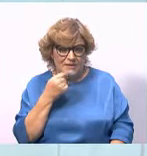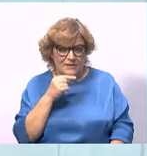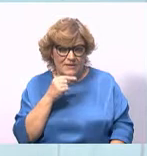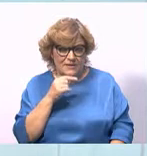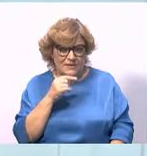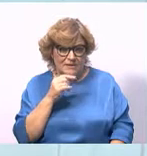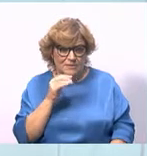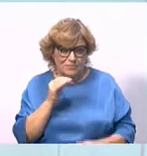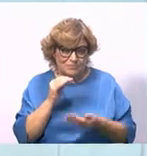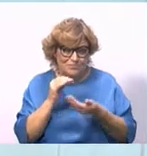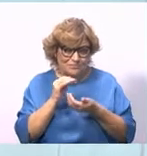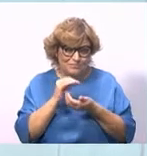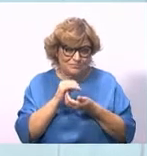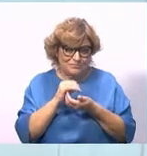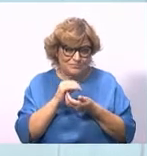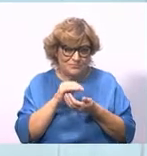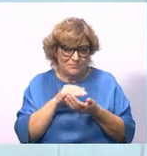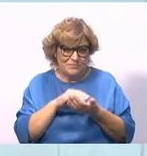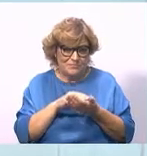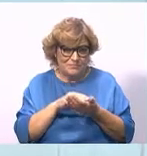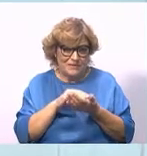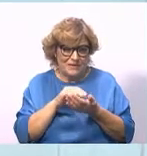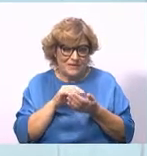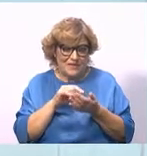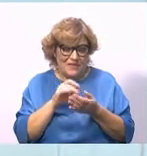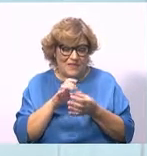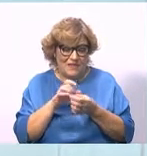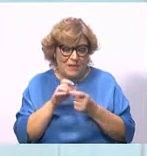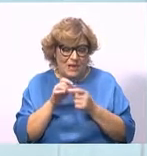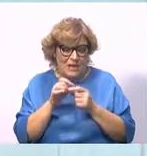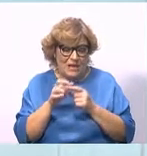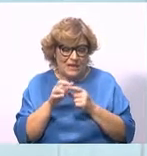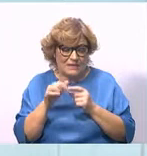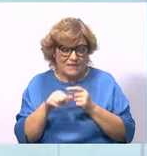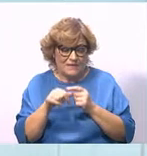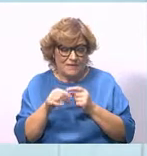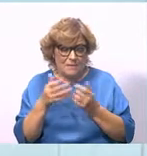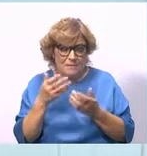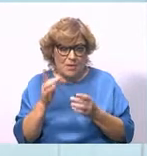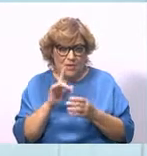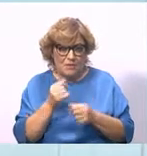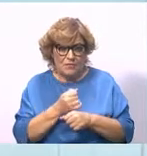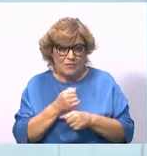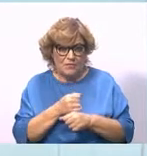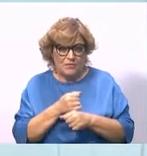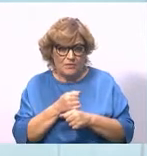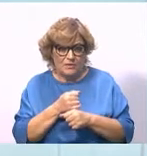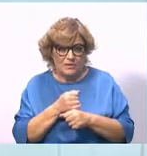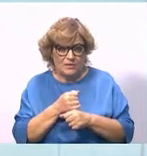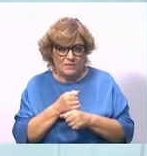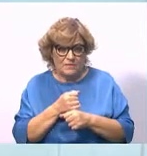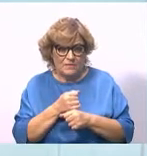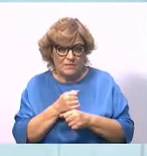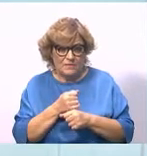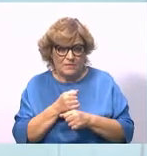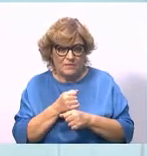para enfiar no meio, digamos aqui no dedo grande, ok? Nos pés, portanto na mão a coisa não funciona, e aqui nos